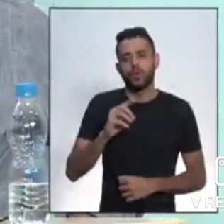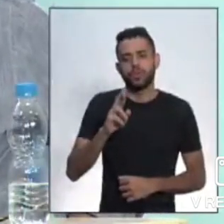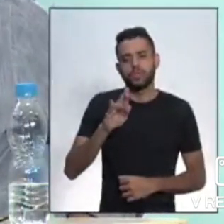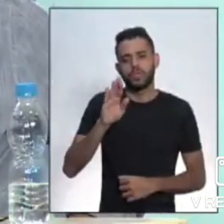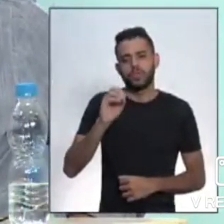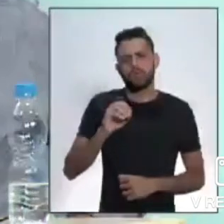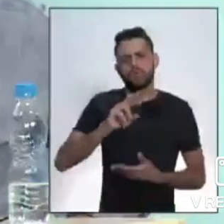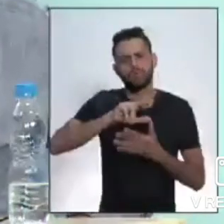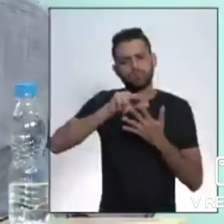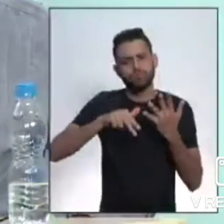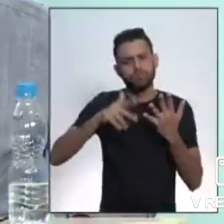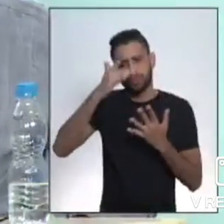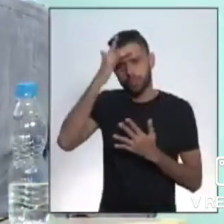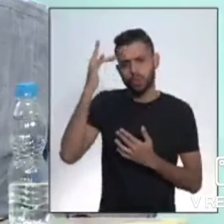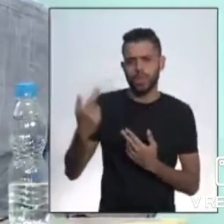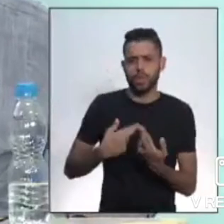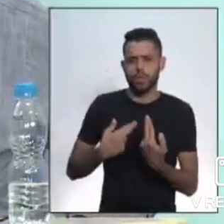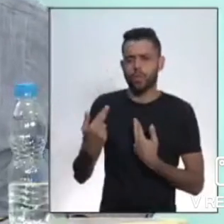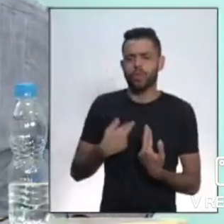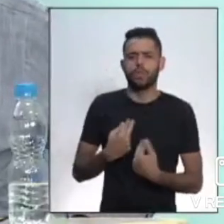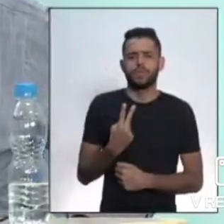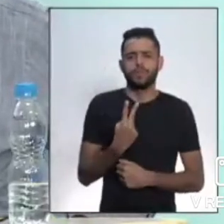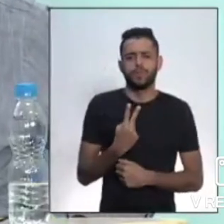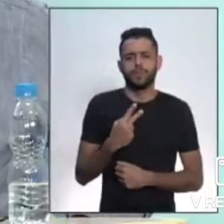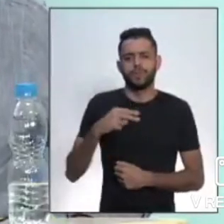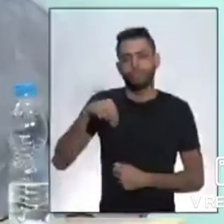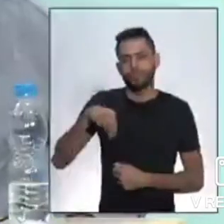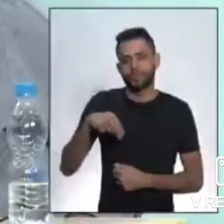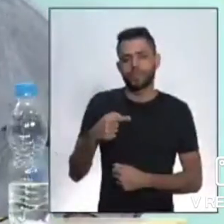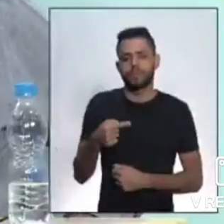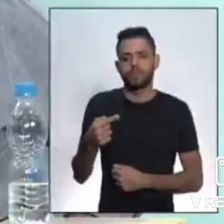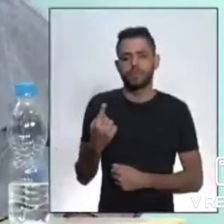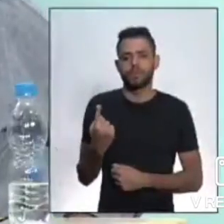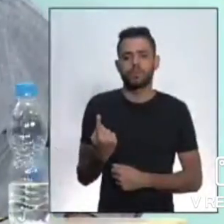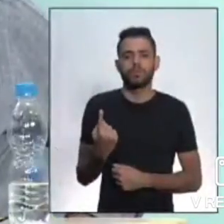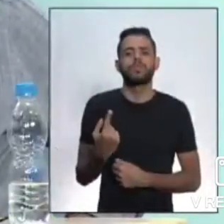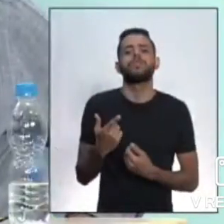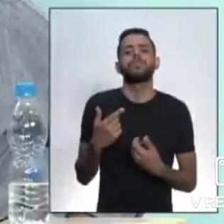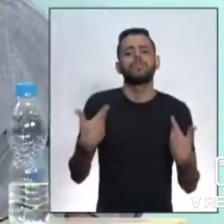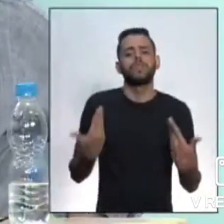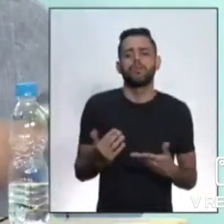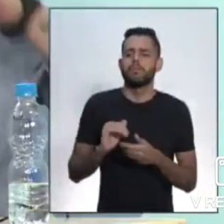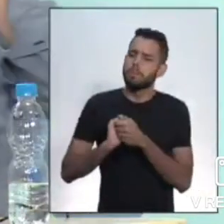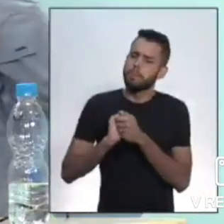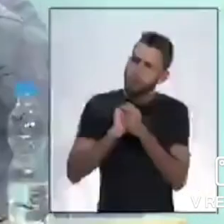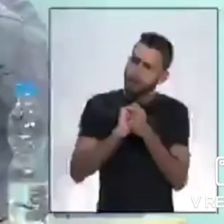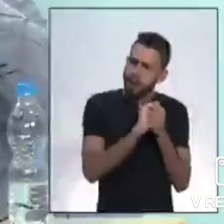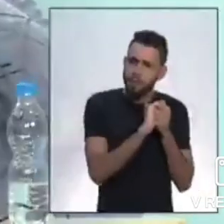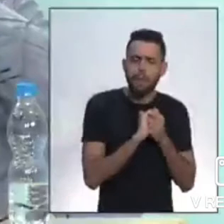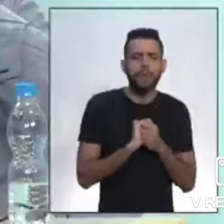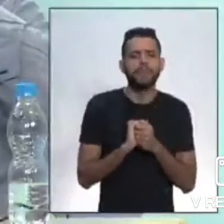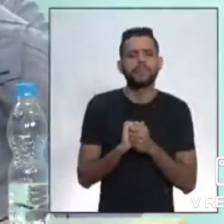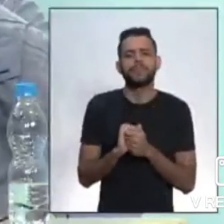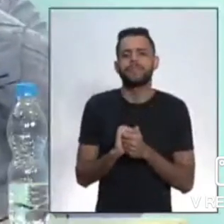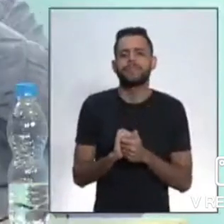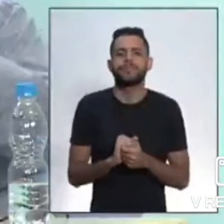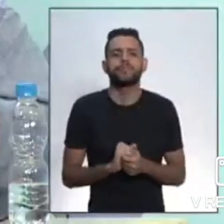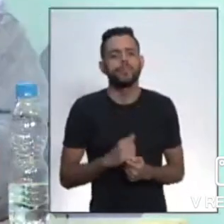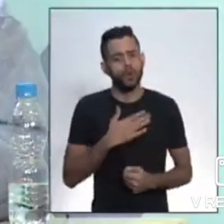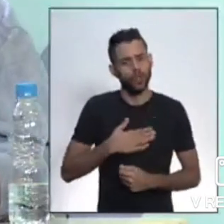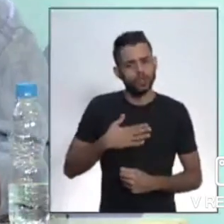aqui responderam 2N menos 1. Então, parabéns aí, pessoal. Né, estou